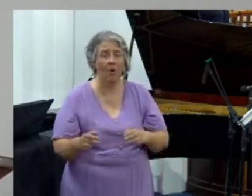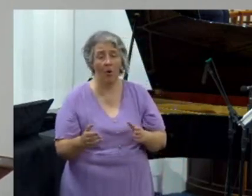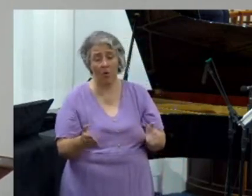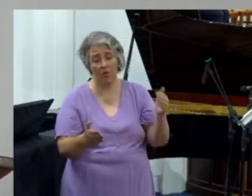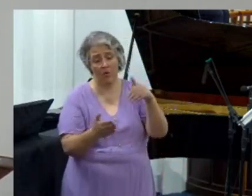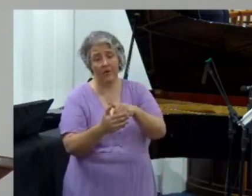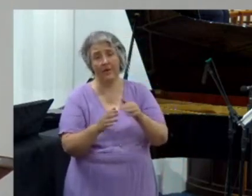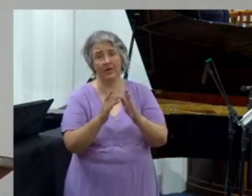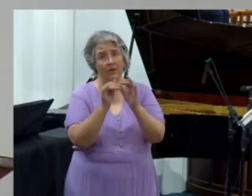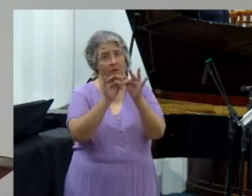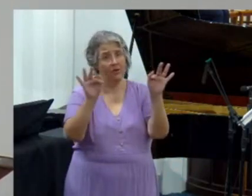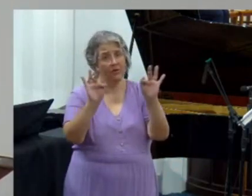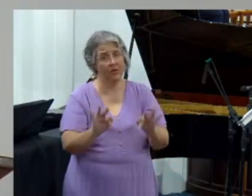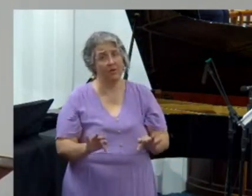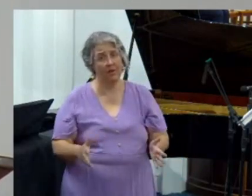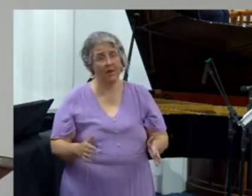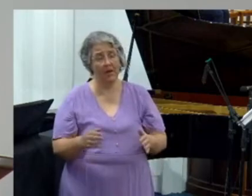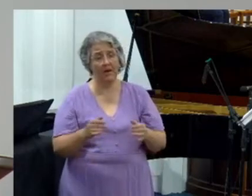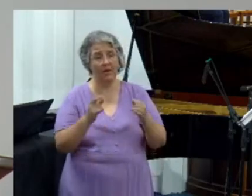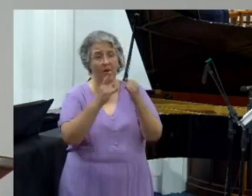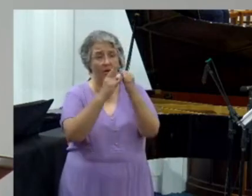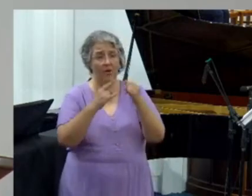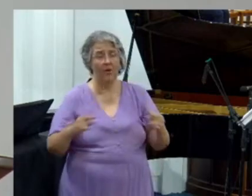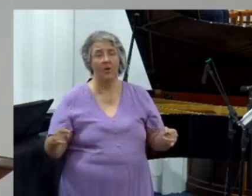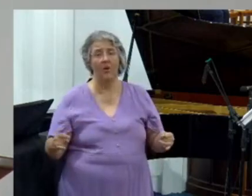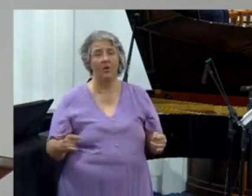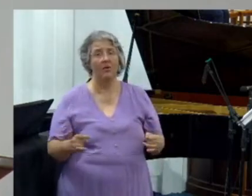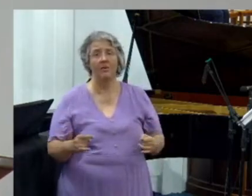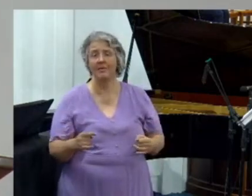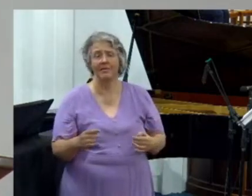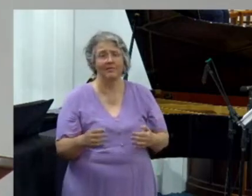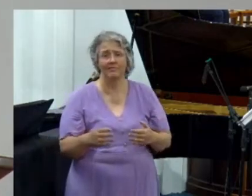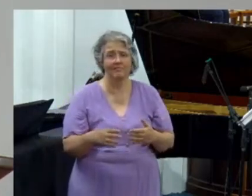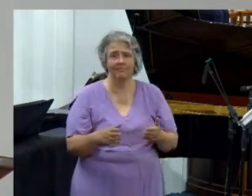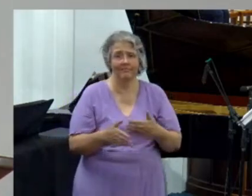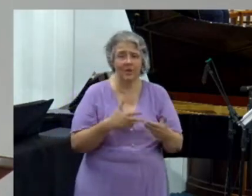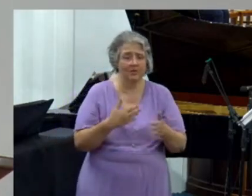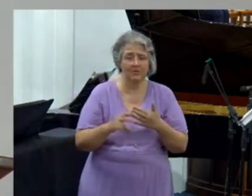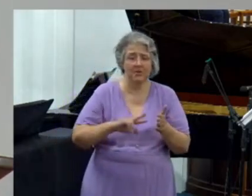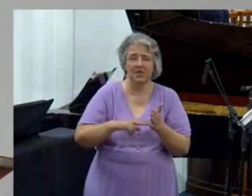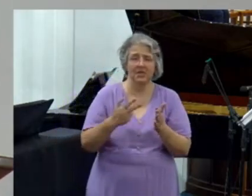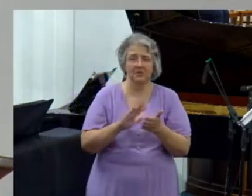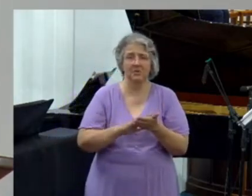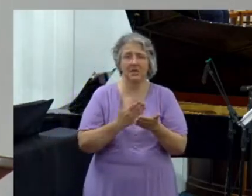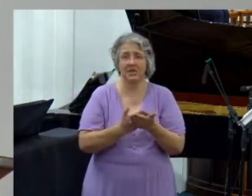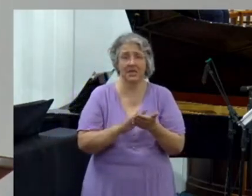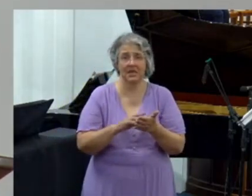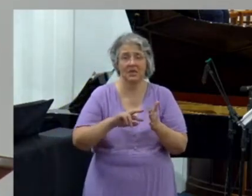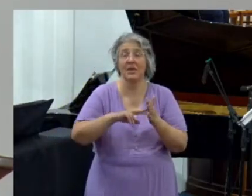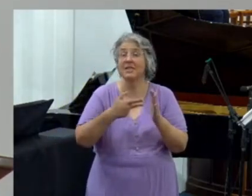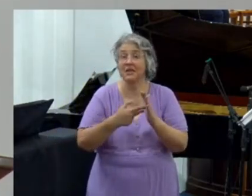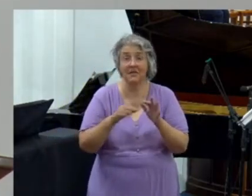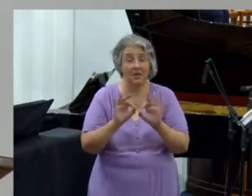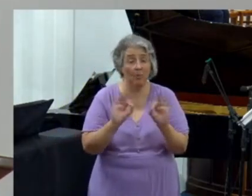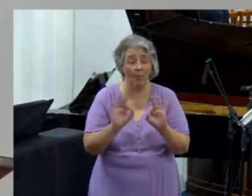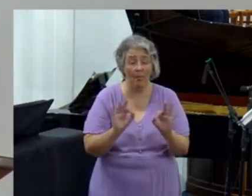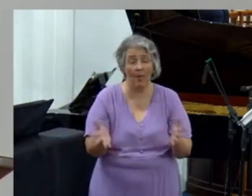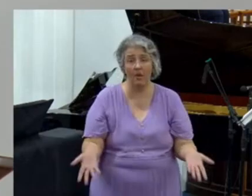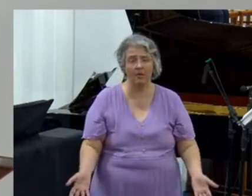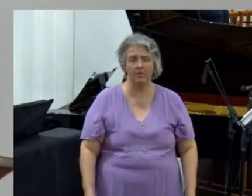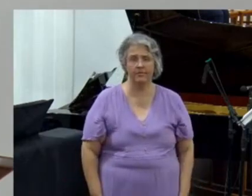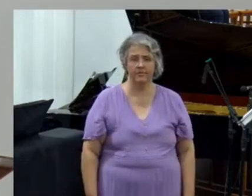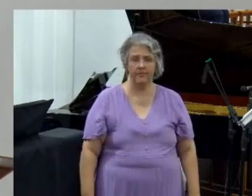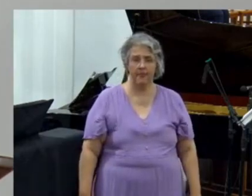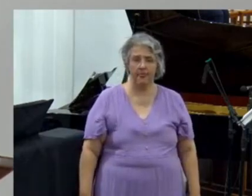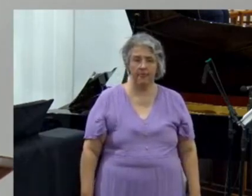ou dentro do templo, teria qualquer benefício para o homem. Mas porque era por meio dele, então,